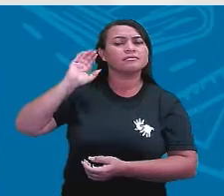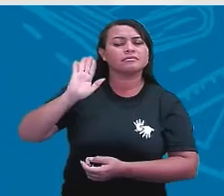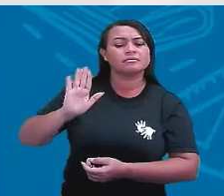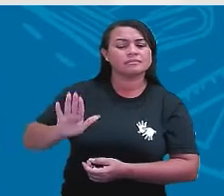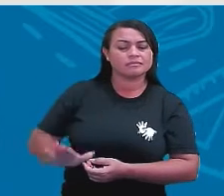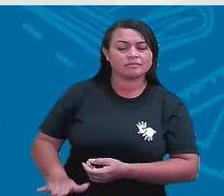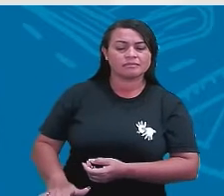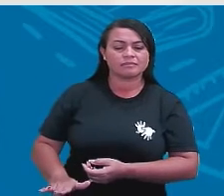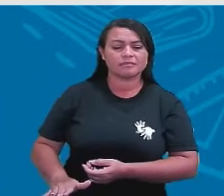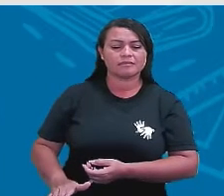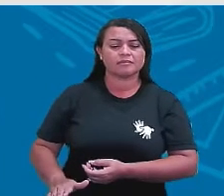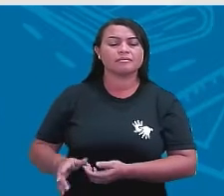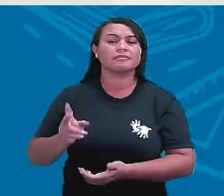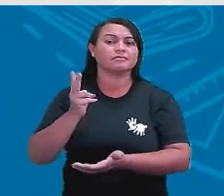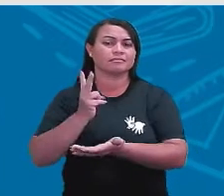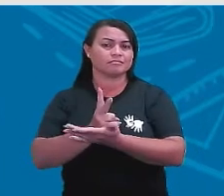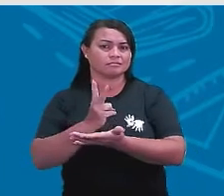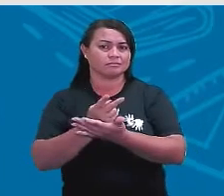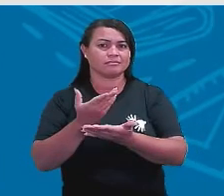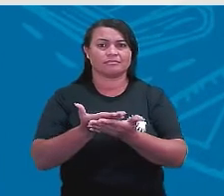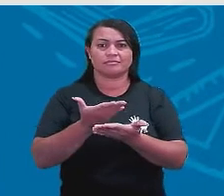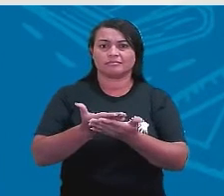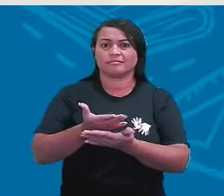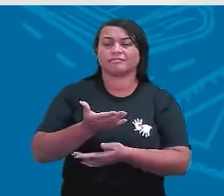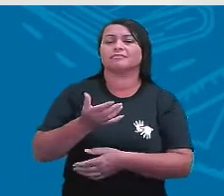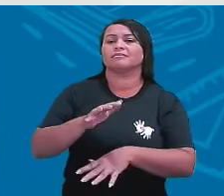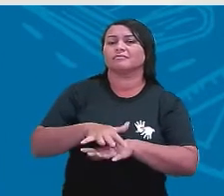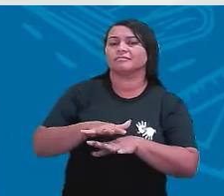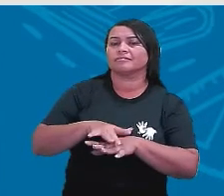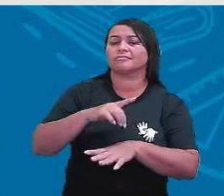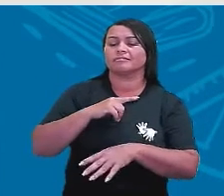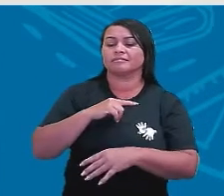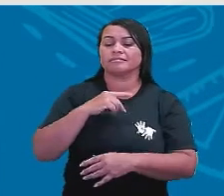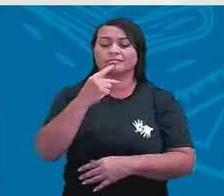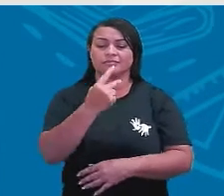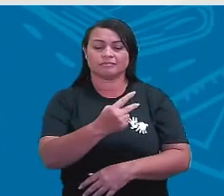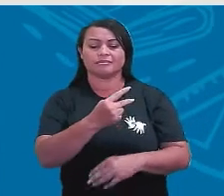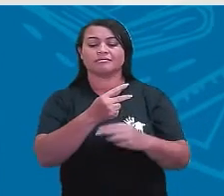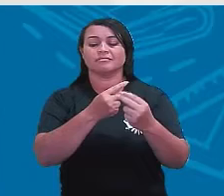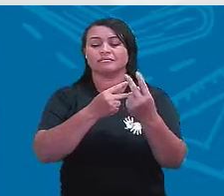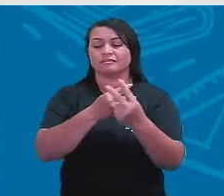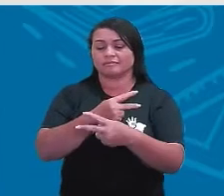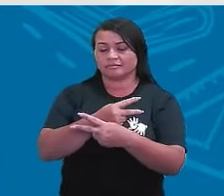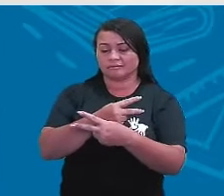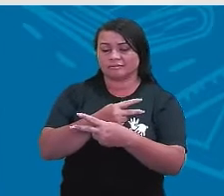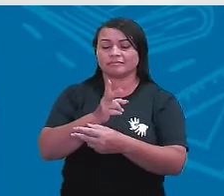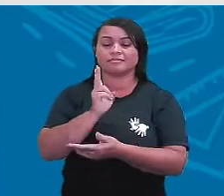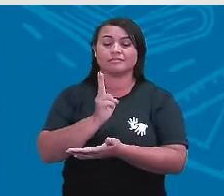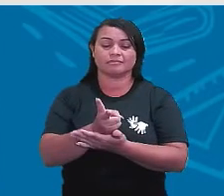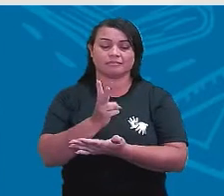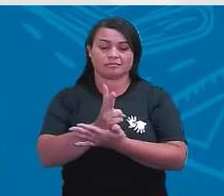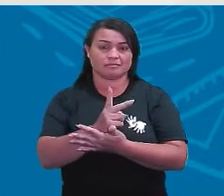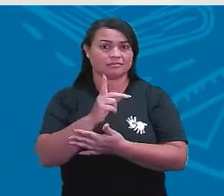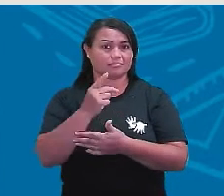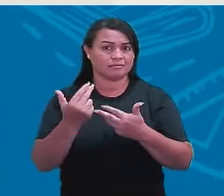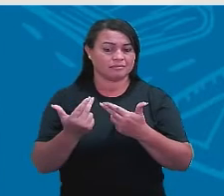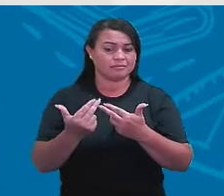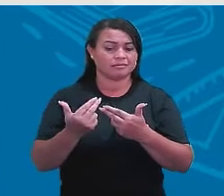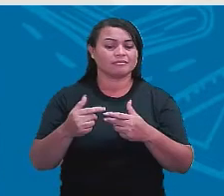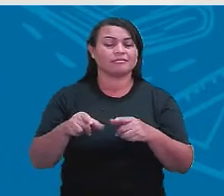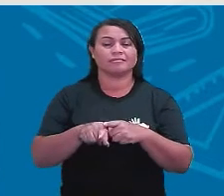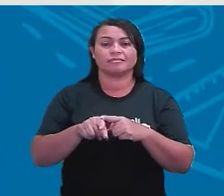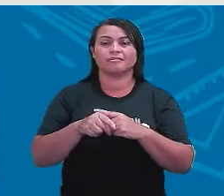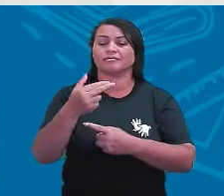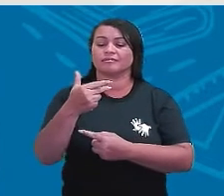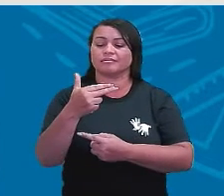né? Toda aula de matemática tem maior que, menor que e o símbolo de igual,